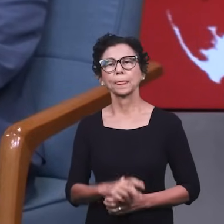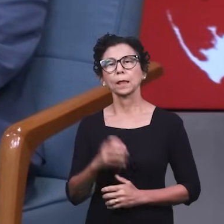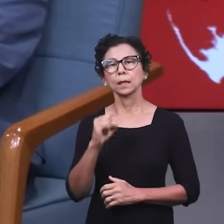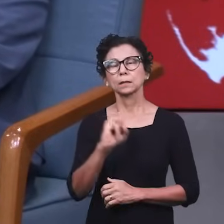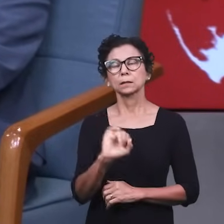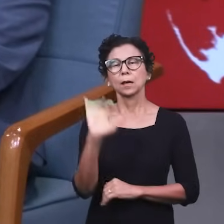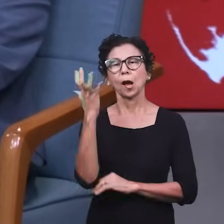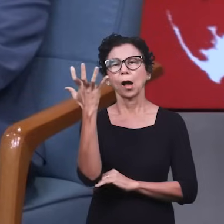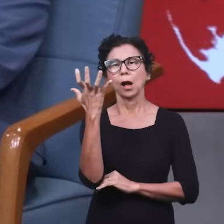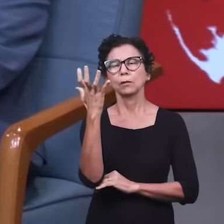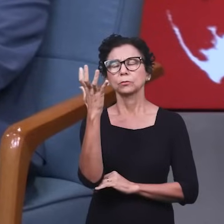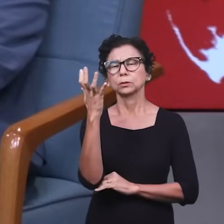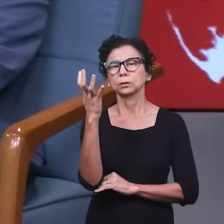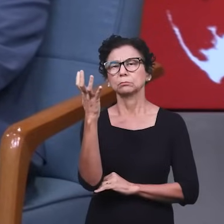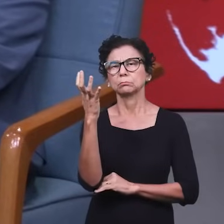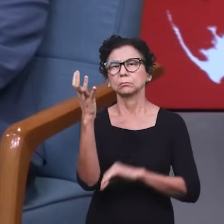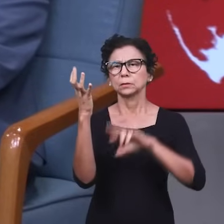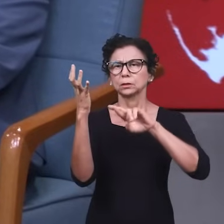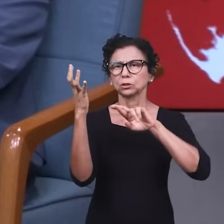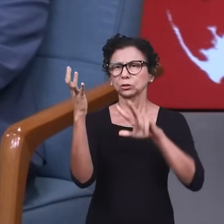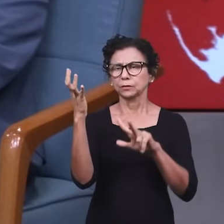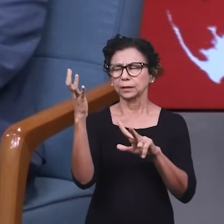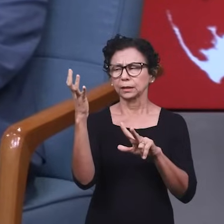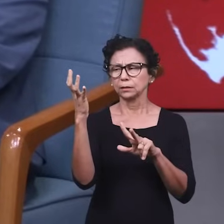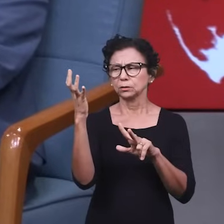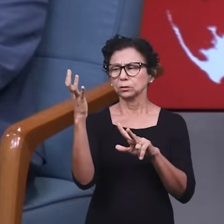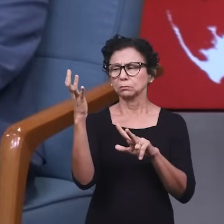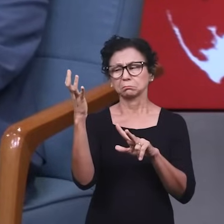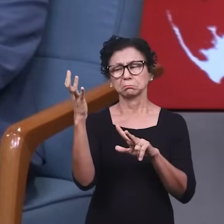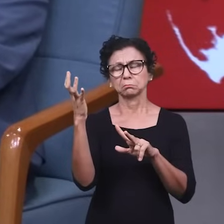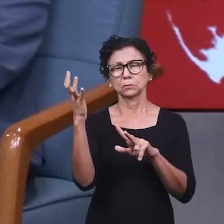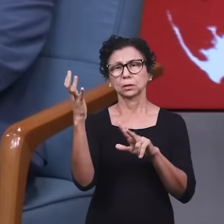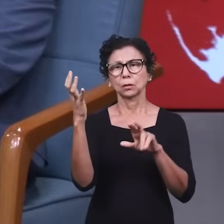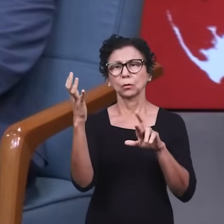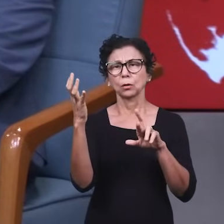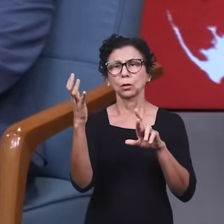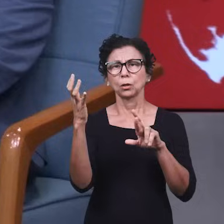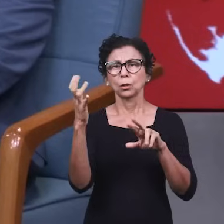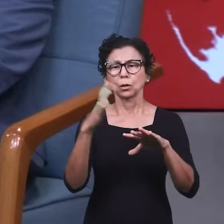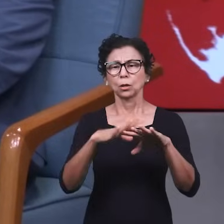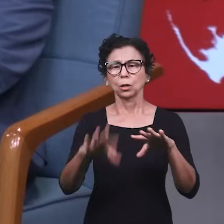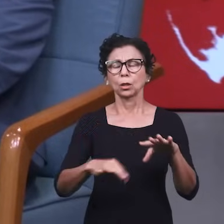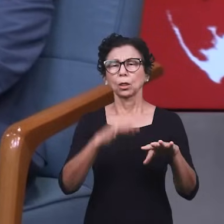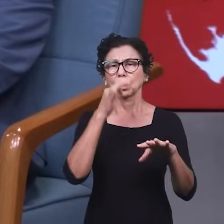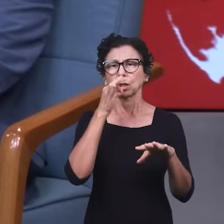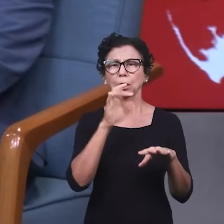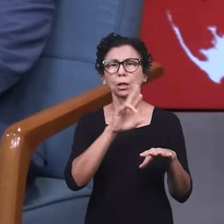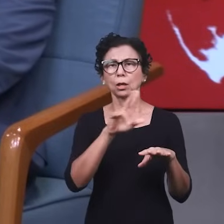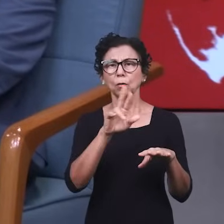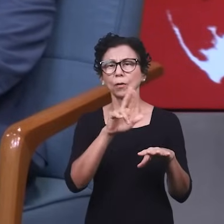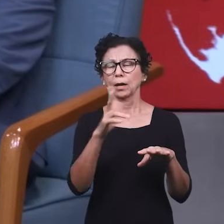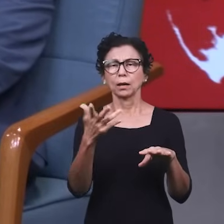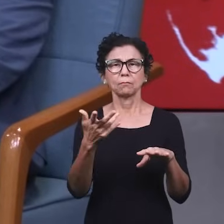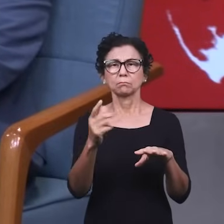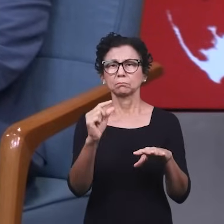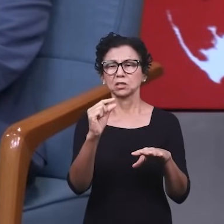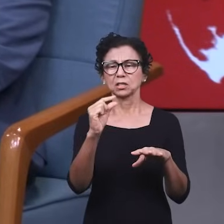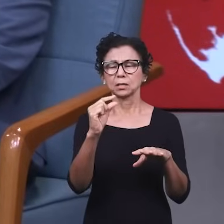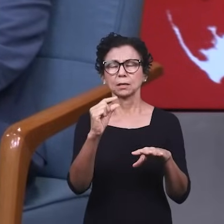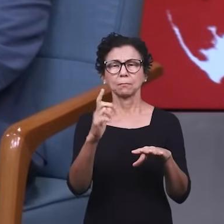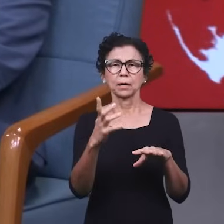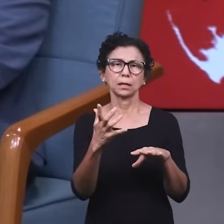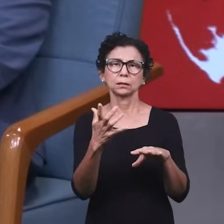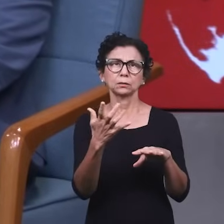diferente, então ela não é videira, ela é outra árvore. E se ela é outra árvore, a semente não